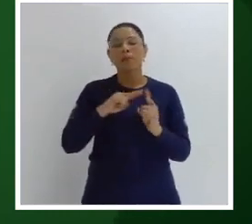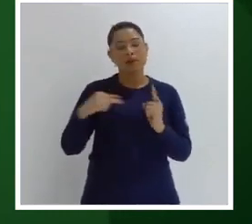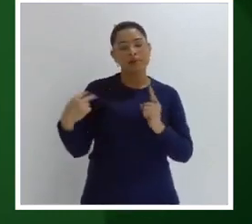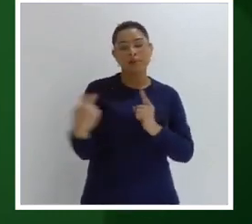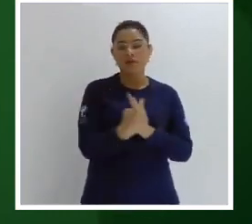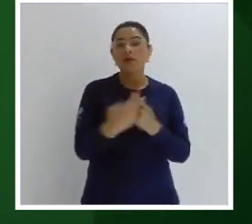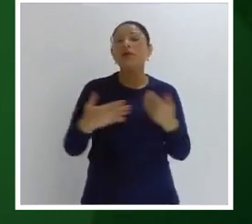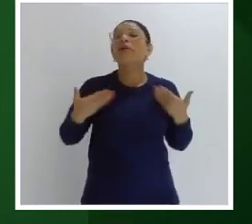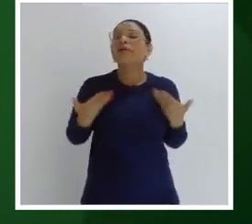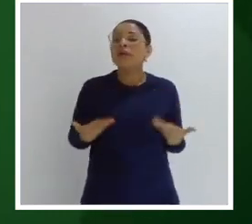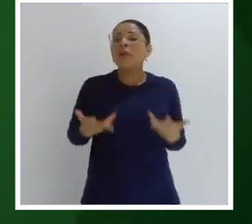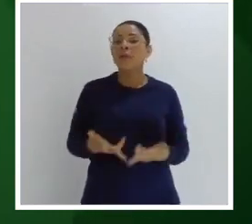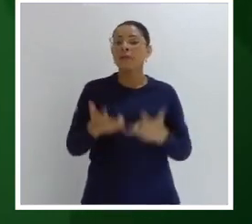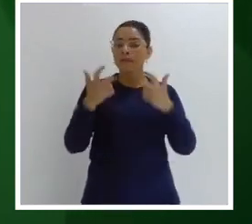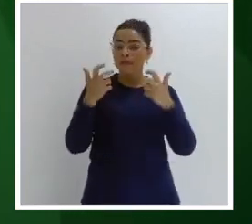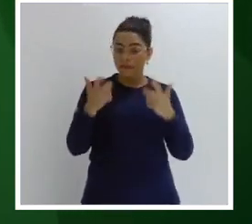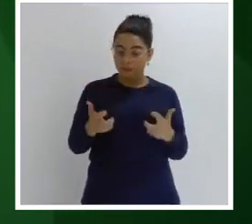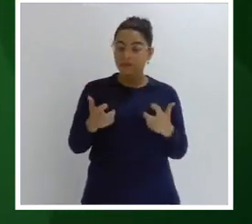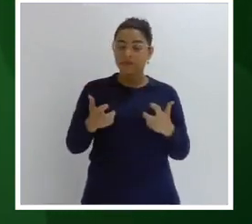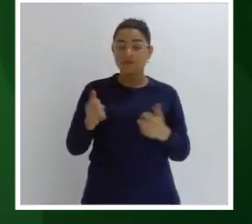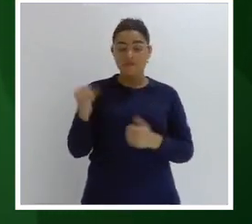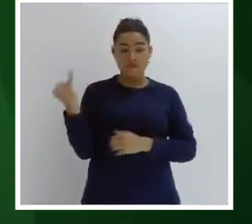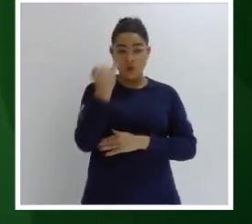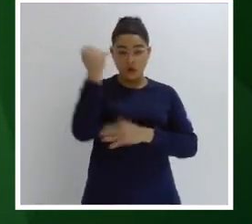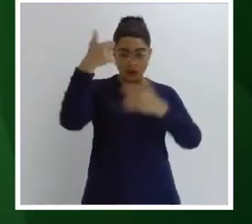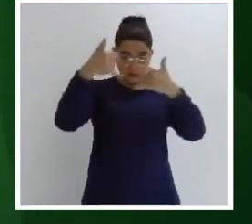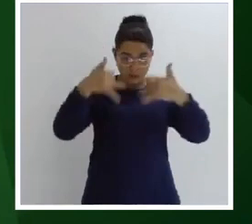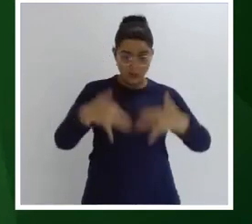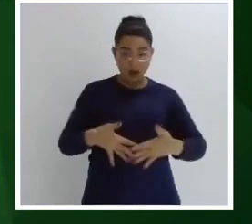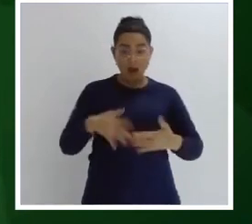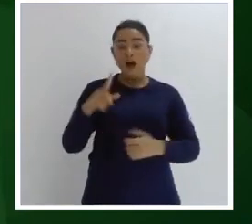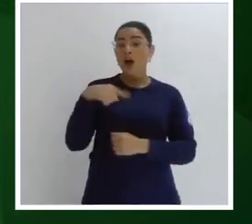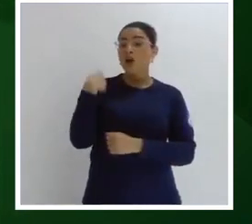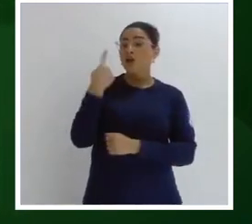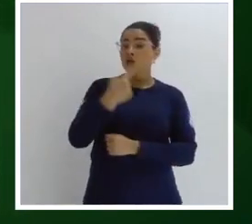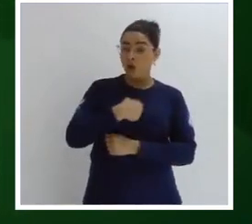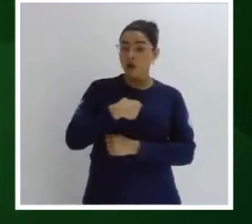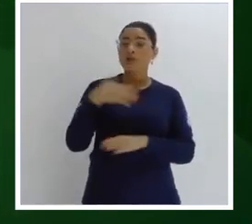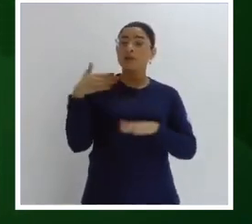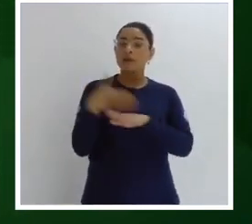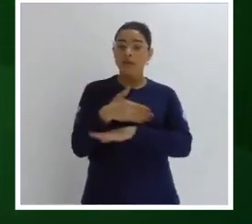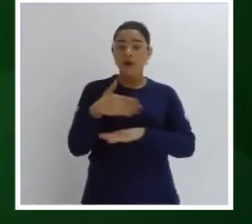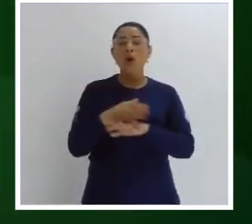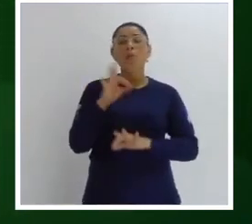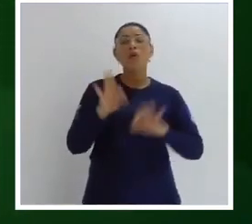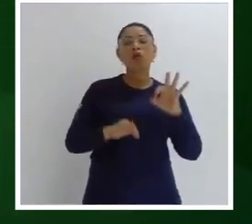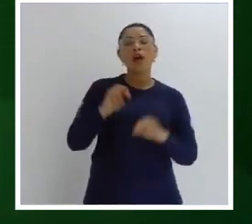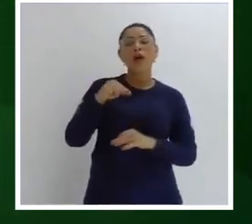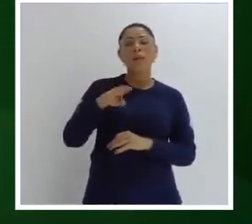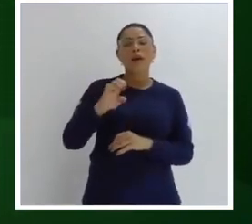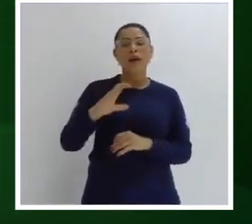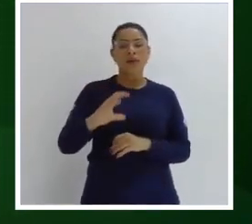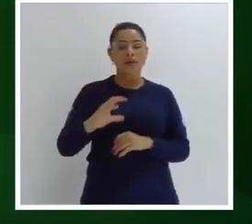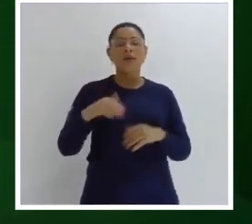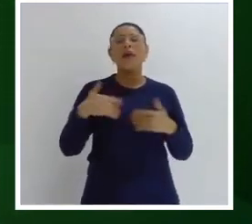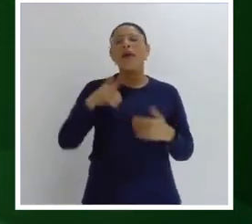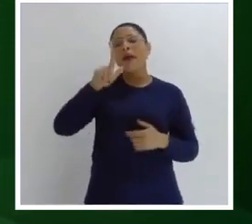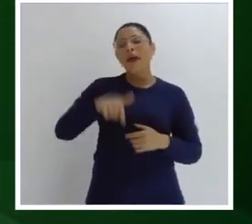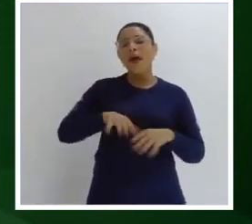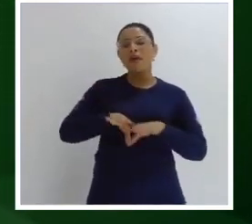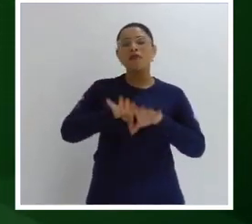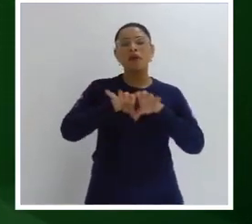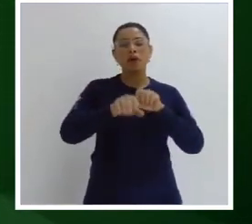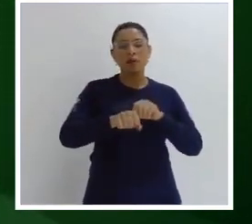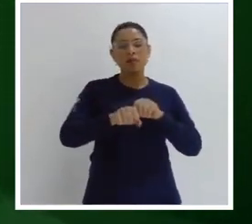é importante ressaltar que inclusive nós participamos tem um projeto do MEC viu César que é a formação